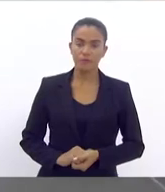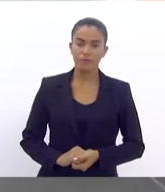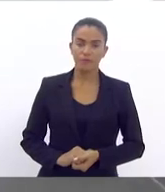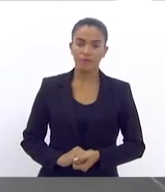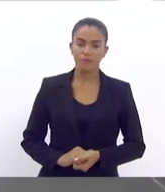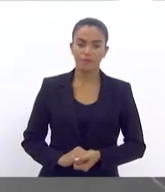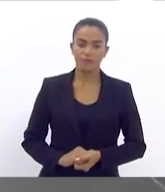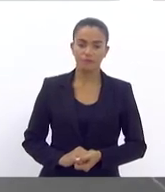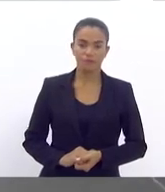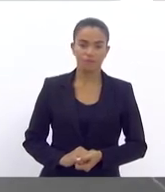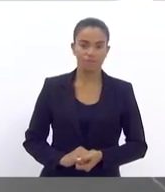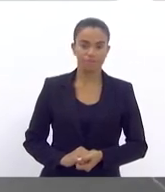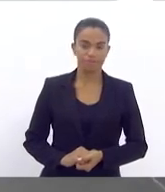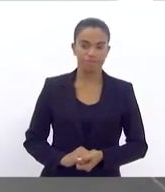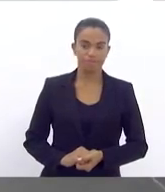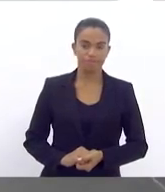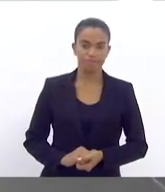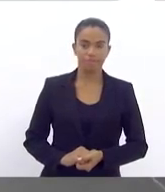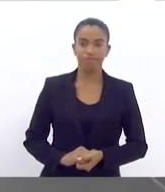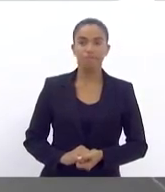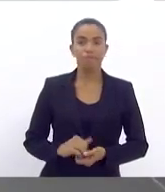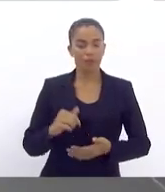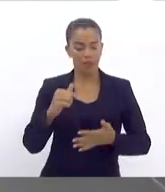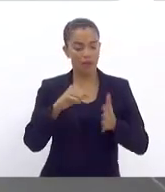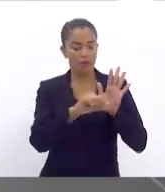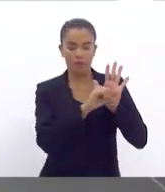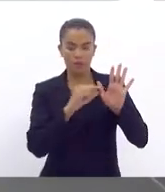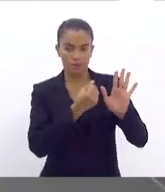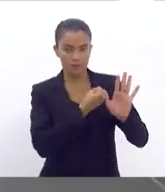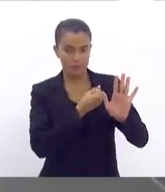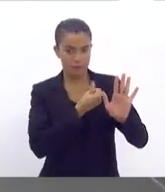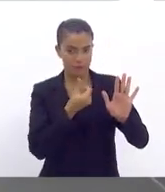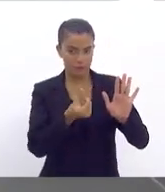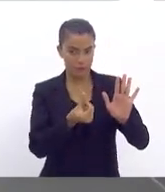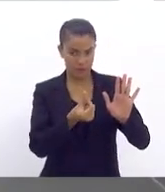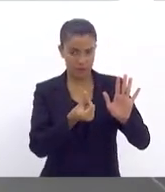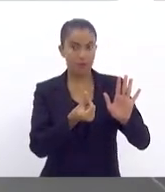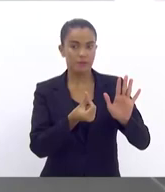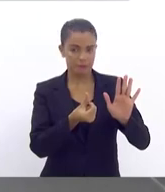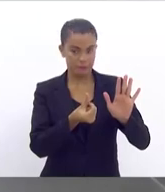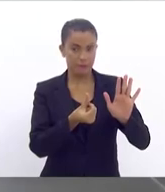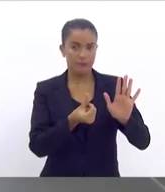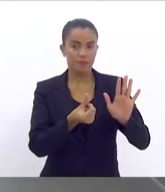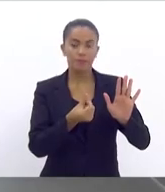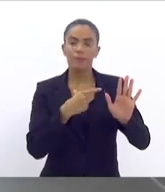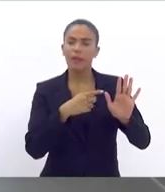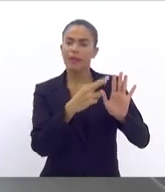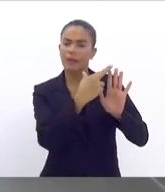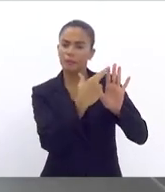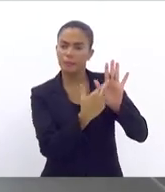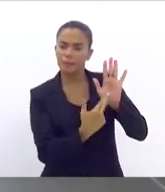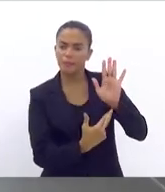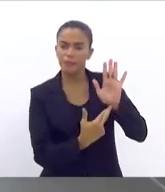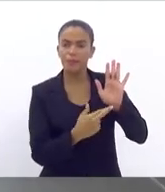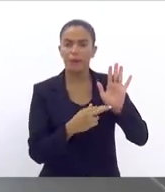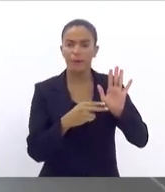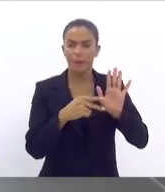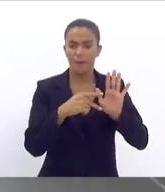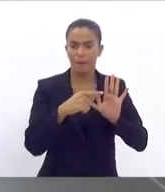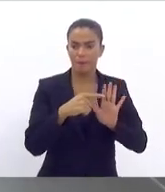E no segundo, inciso 6º, também tem, quando vem na redação